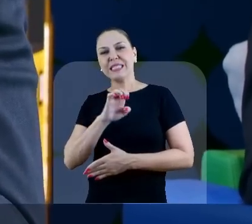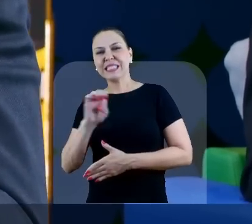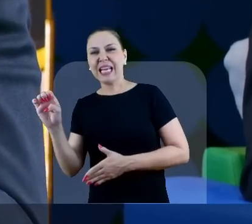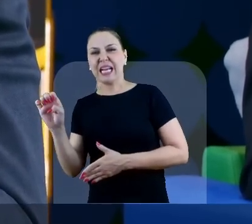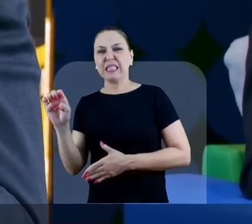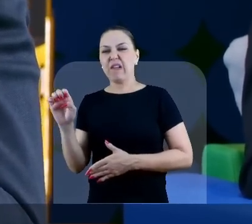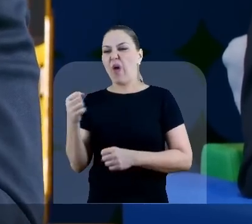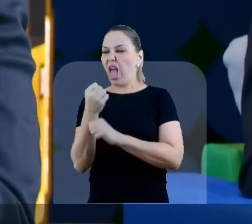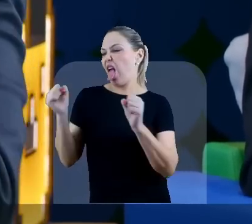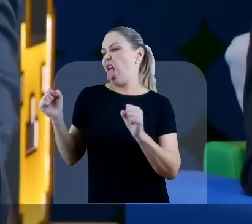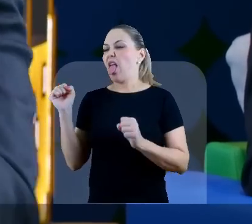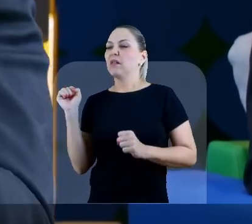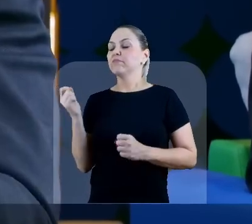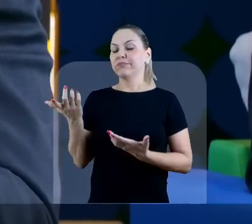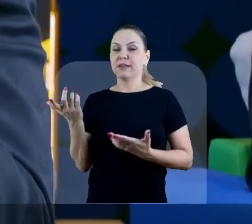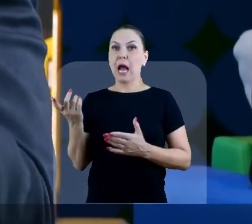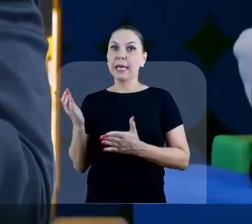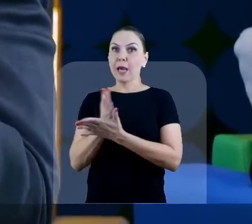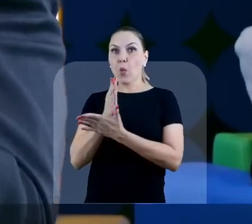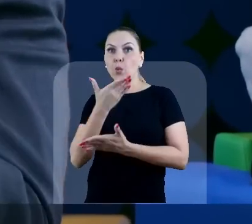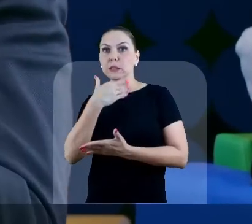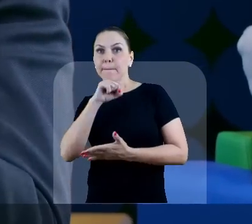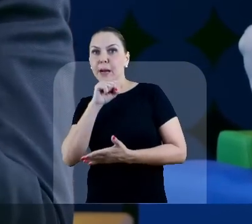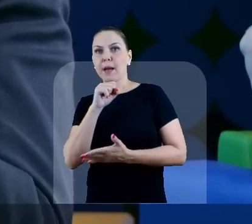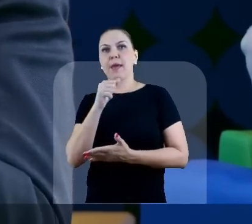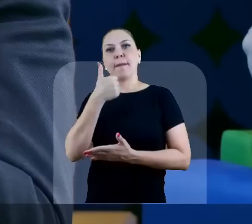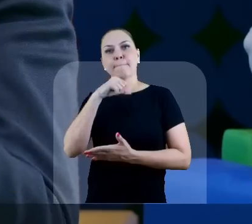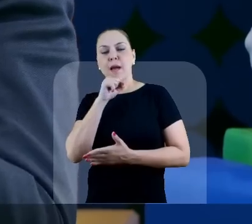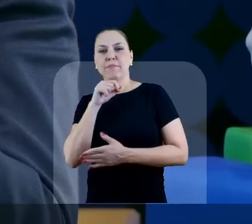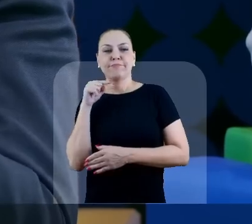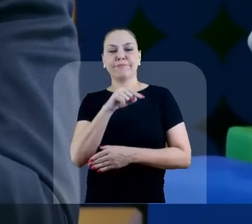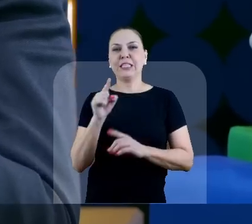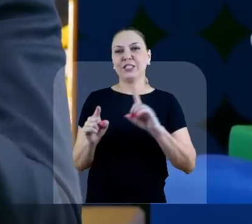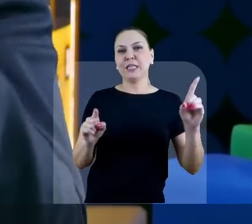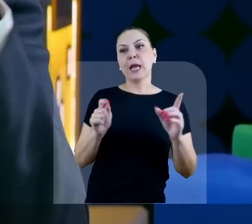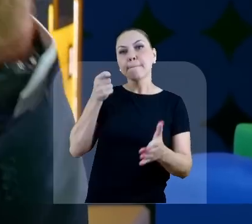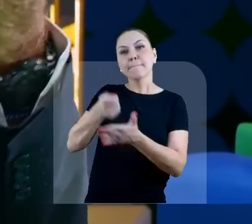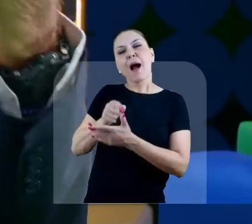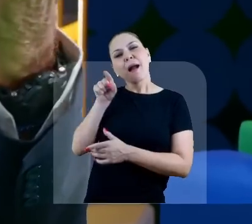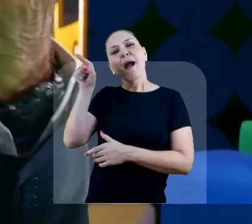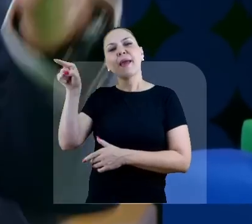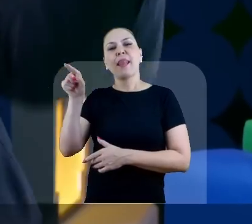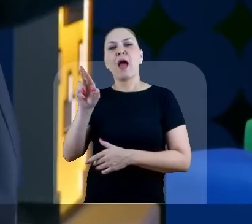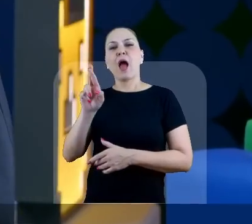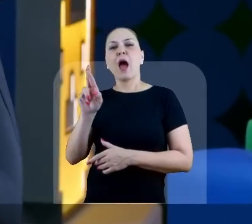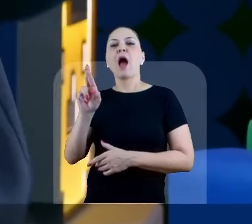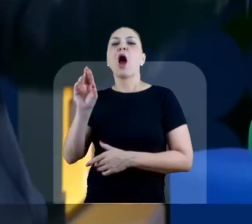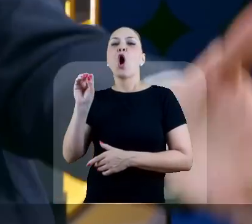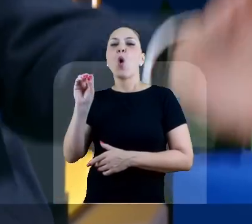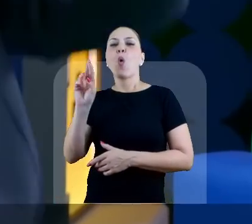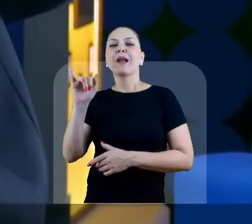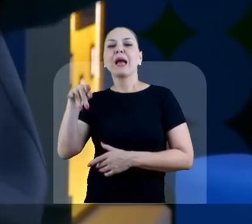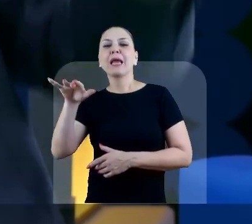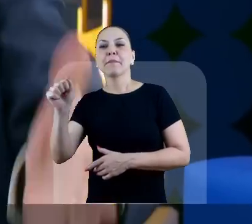esquerda, né, com todo o luxo na tua frente, ó, paga uma passagem para o teu filho com mais alguém para Pacaraima, Roraima. Vê